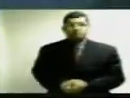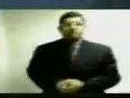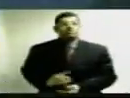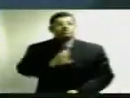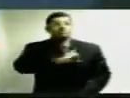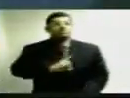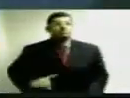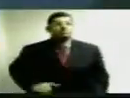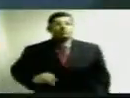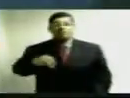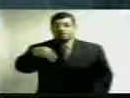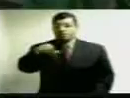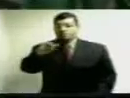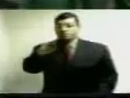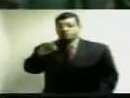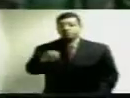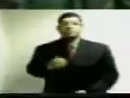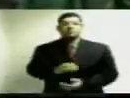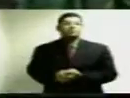Deputado Marcelo,